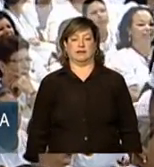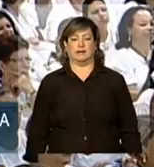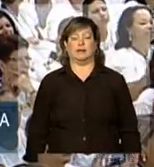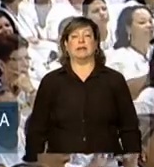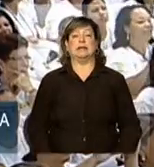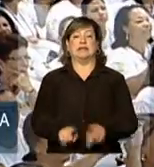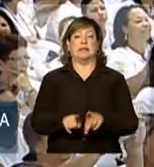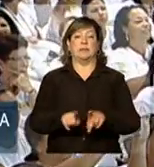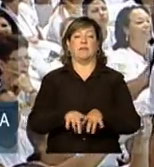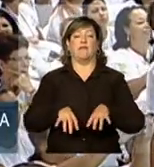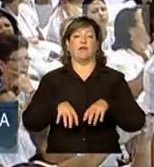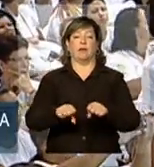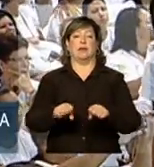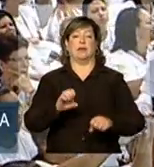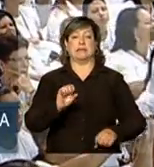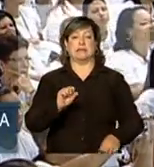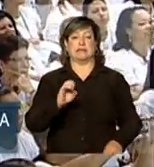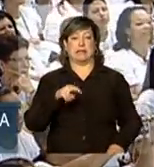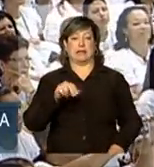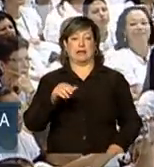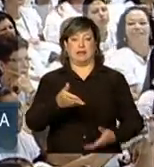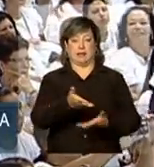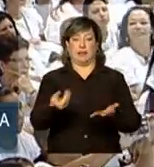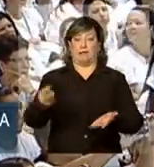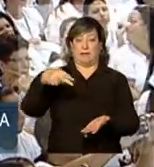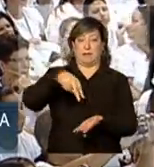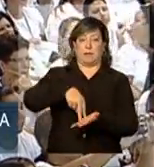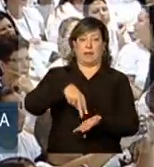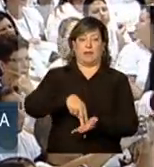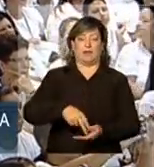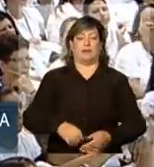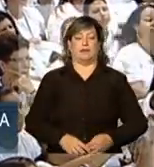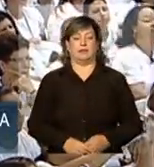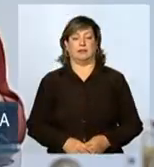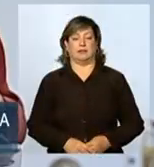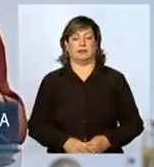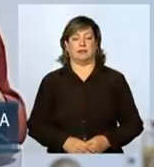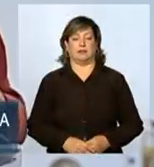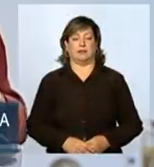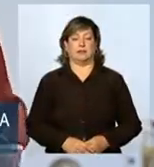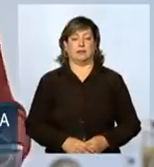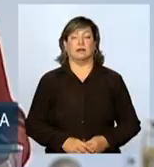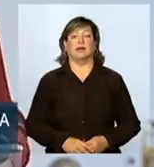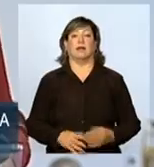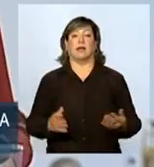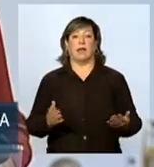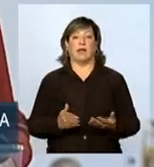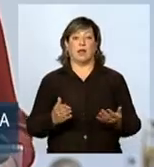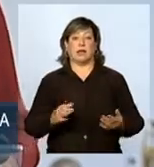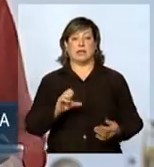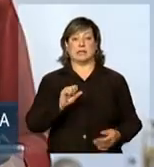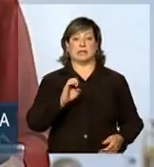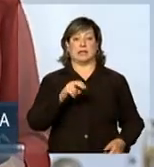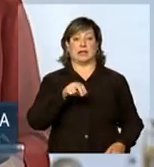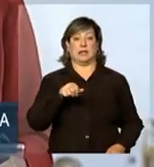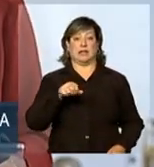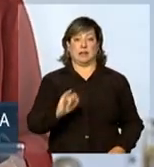Os formandos do SENAC, por favor, se levantem. Agora os formandos do SENAI.